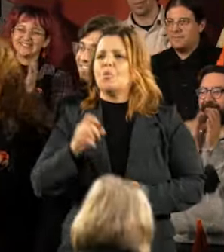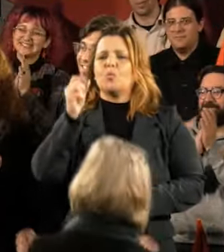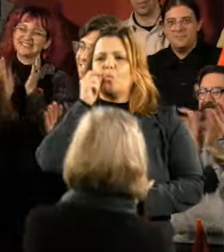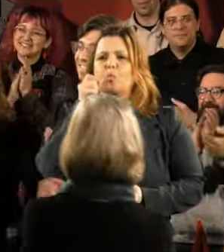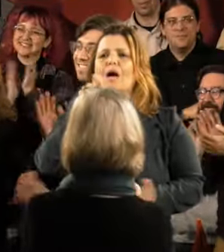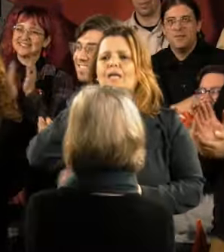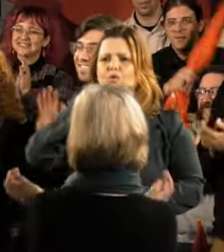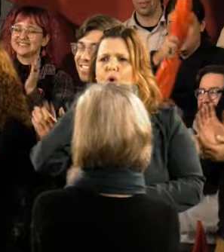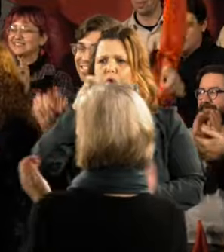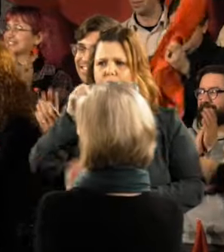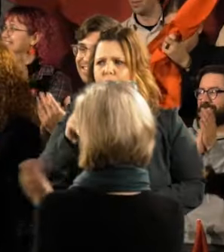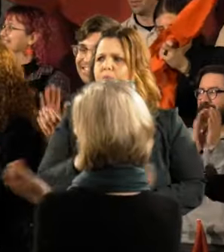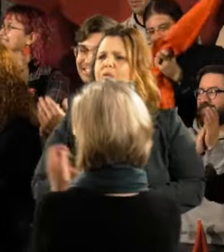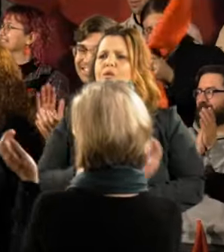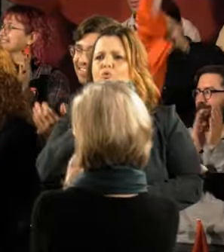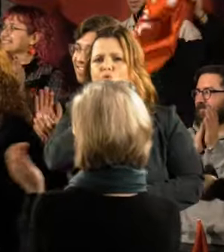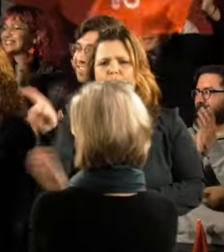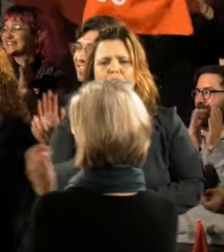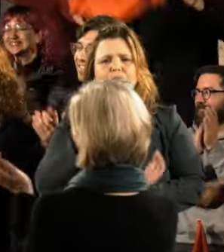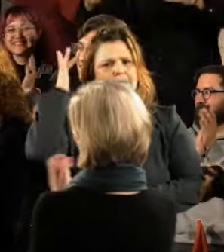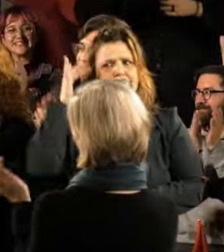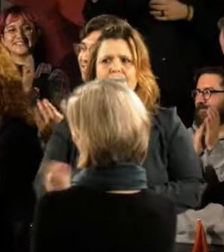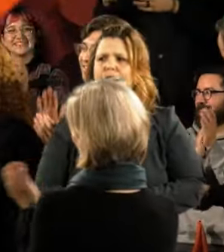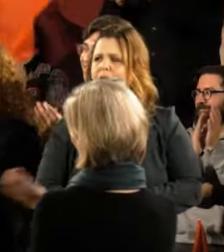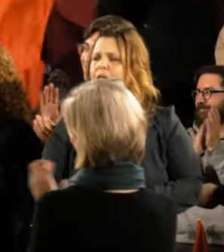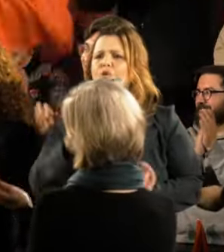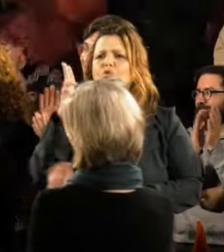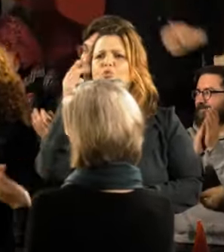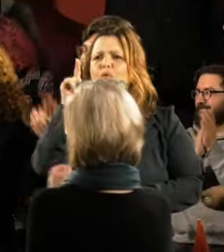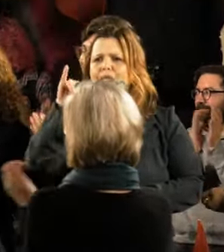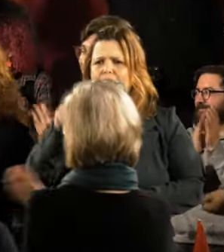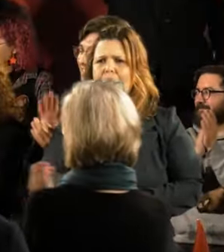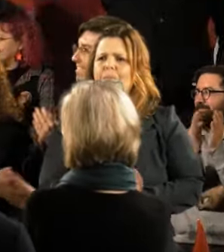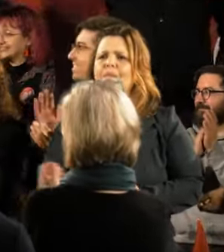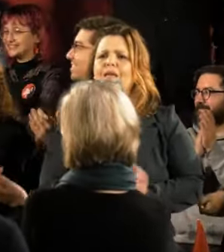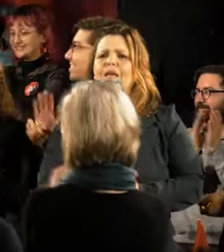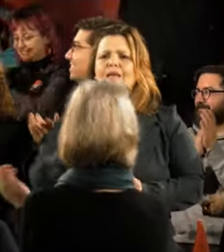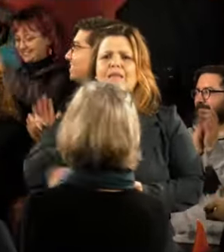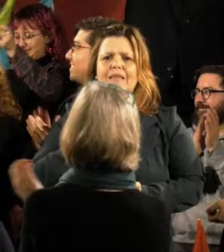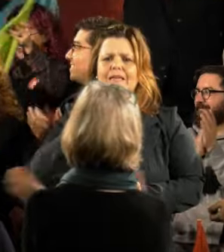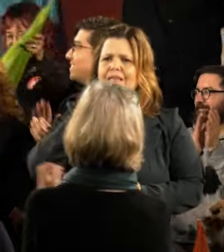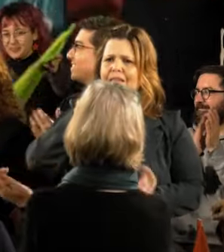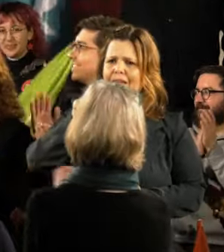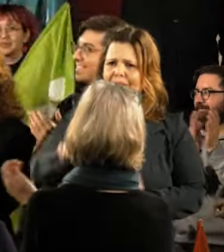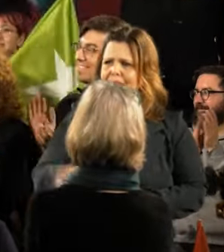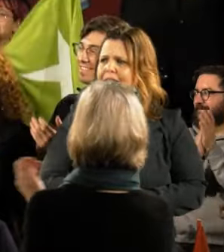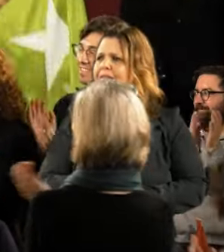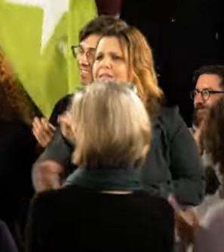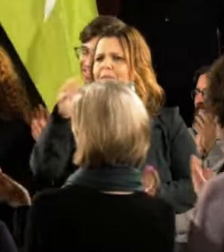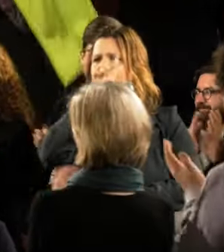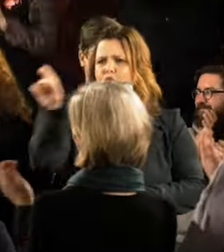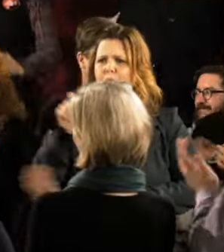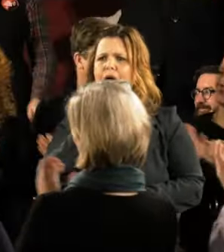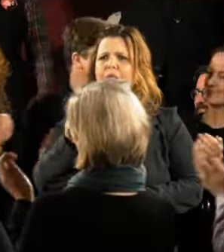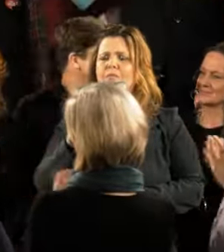anio Rodrigues João Santo a Jú Correia Dani Neves Costa João